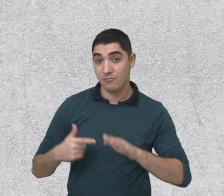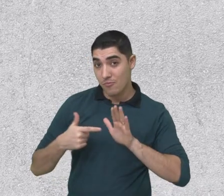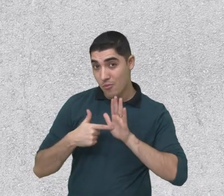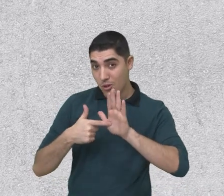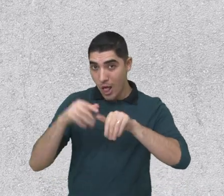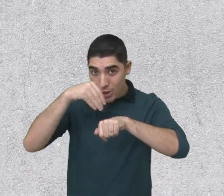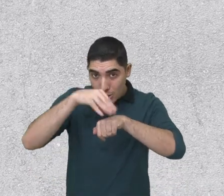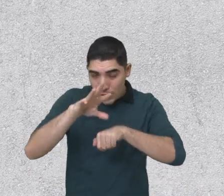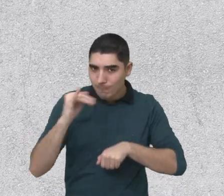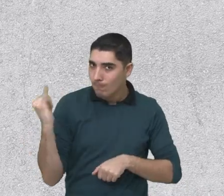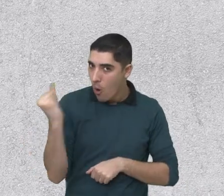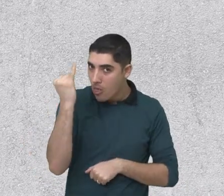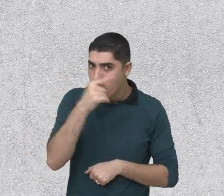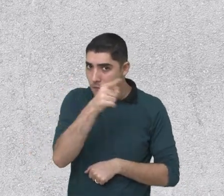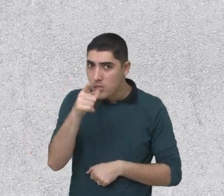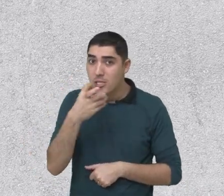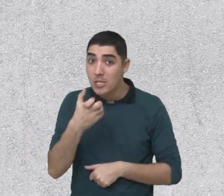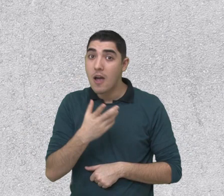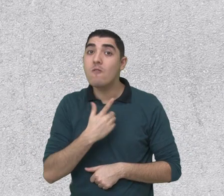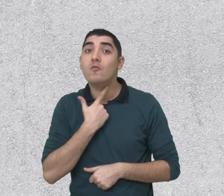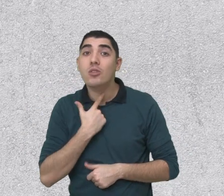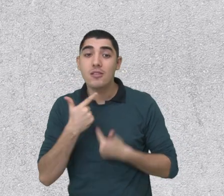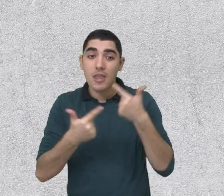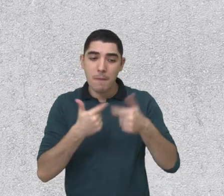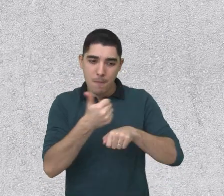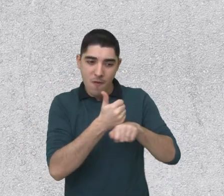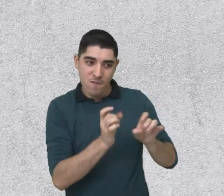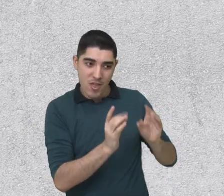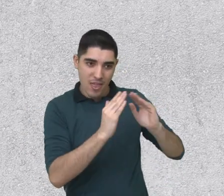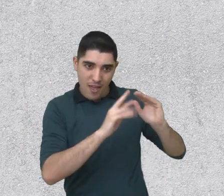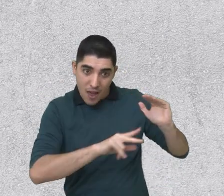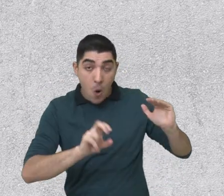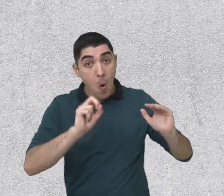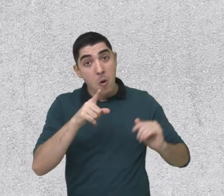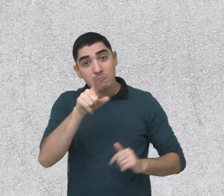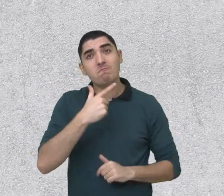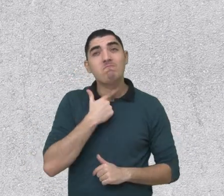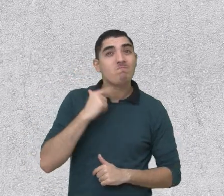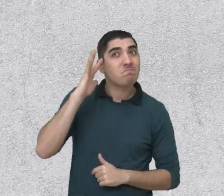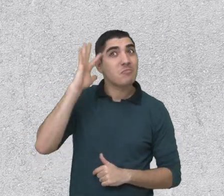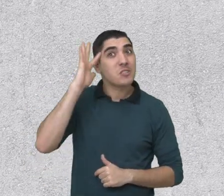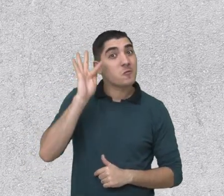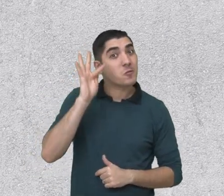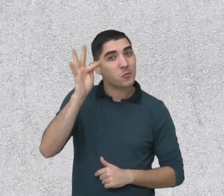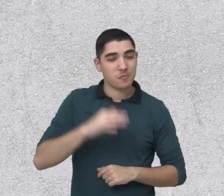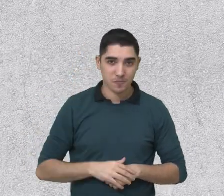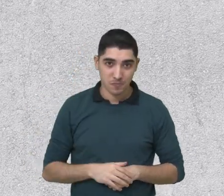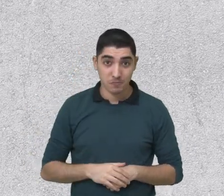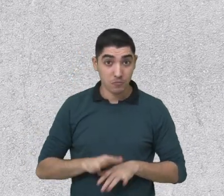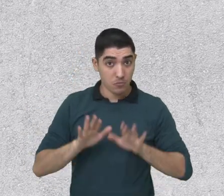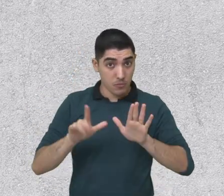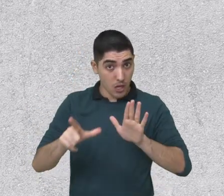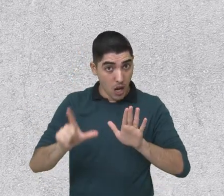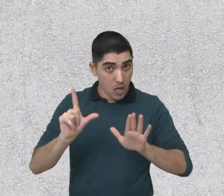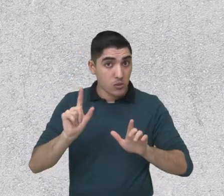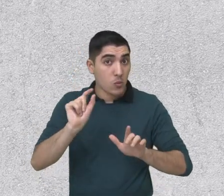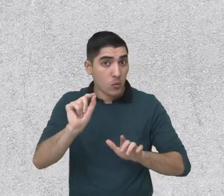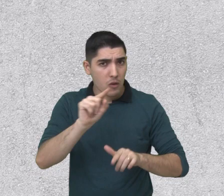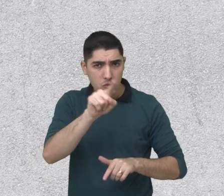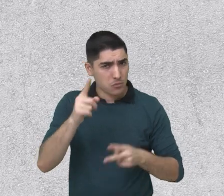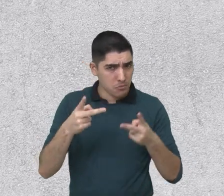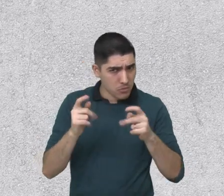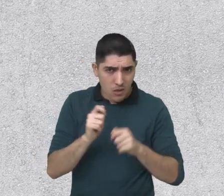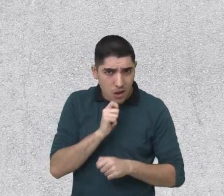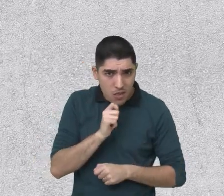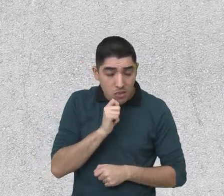Eu trouxe algumas dicas importantes para você que já escolheu ser um corretor e para quem está pensando em ficar preparado. Antes de tudo, caso você ainda